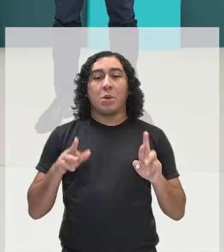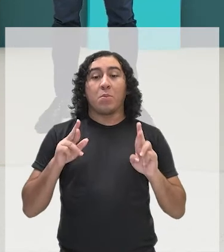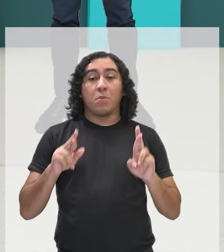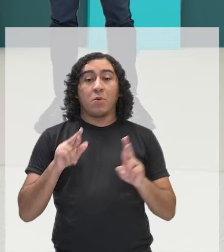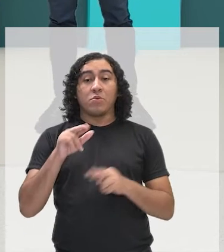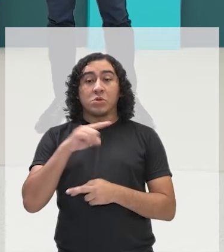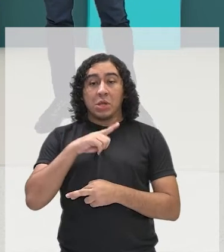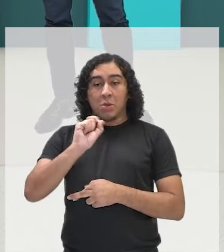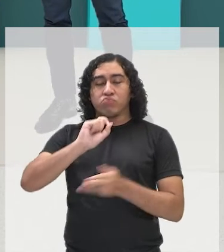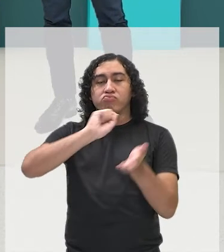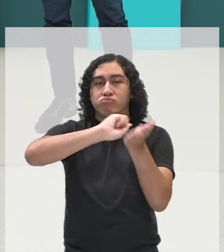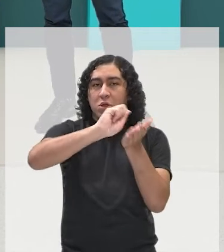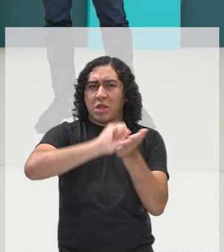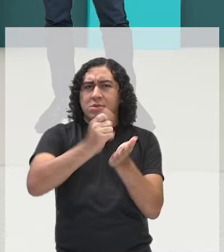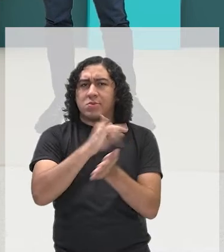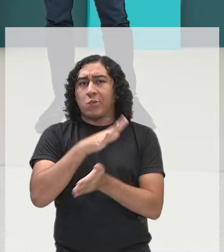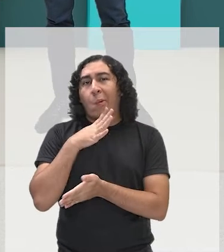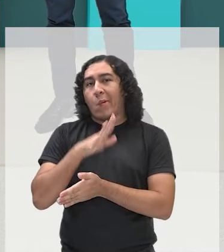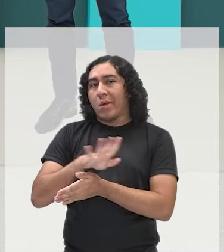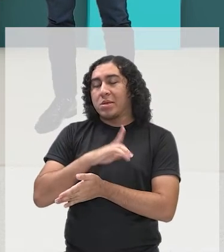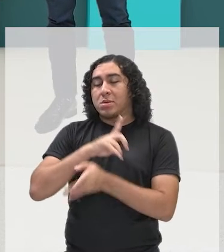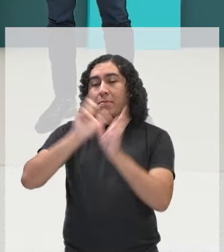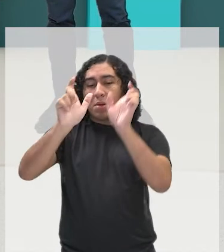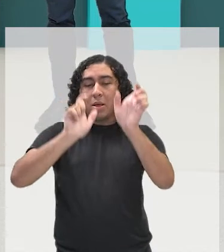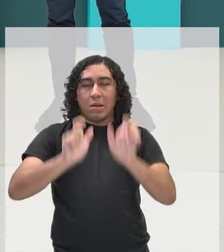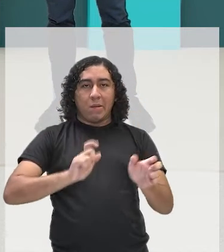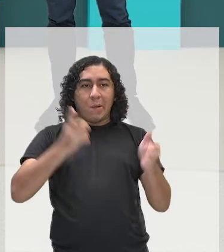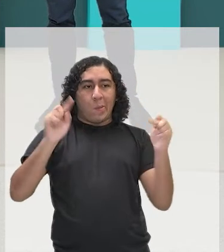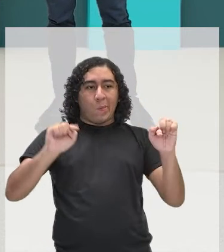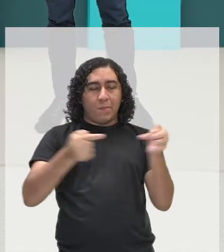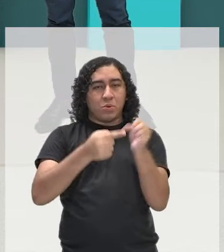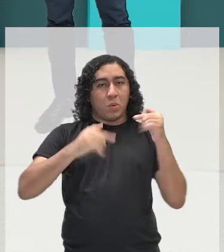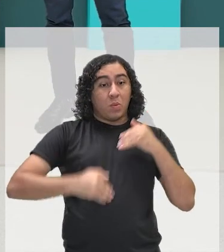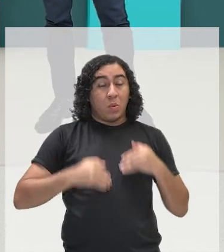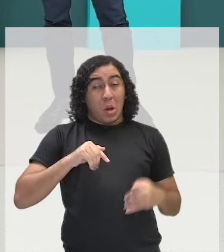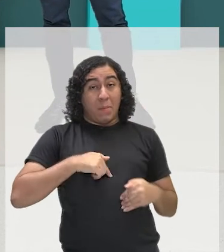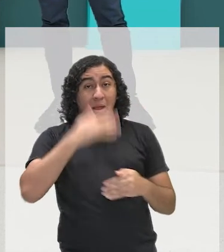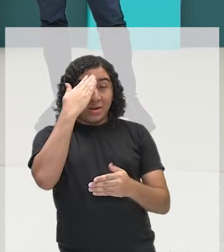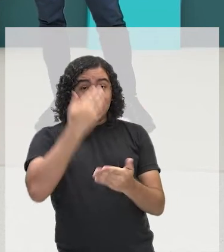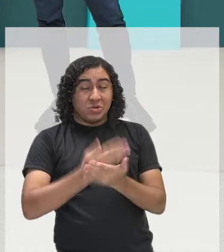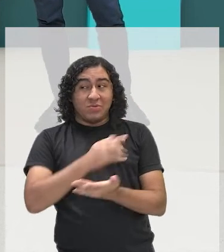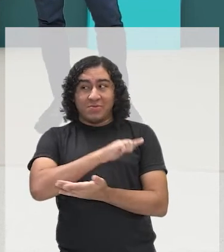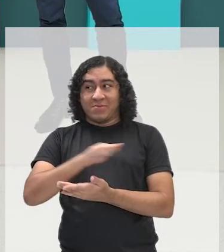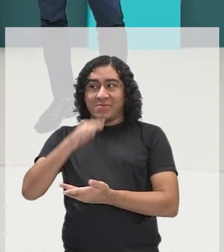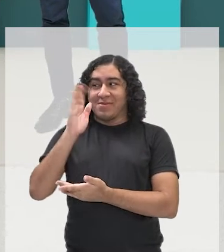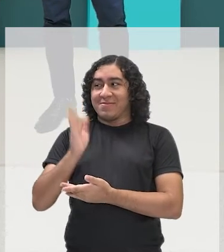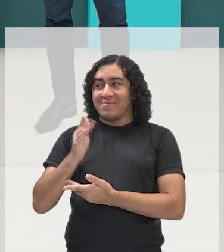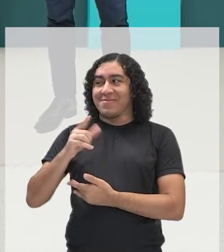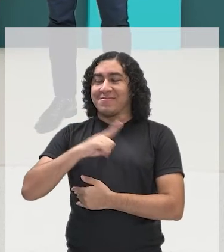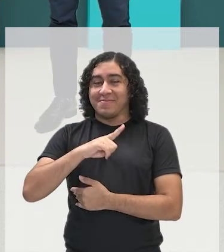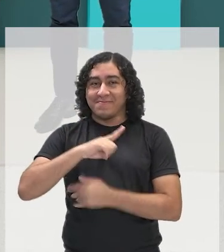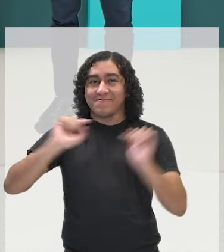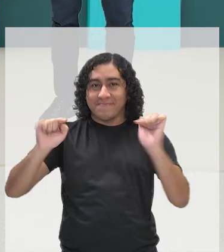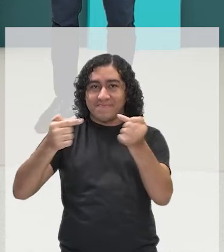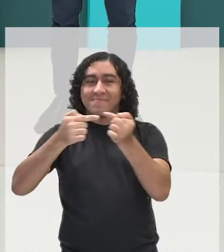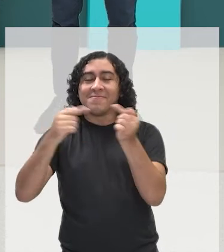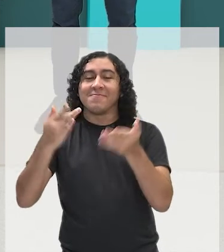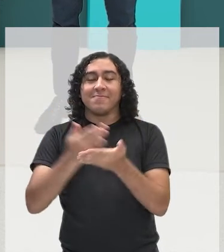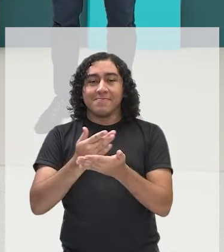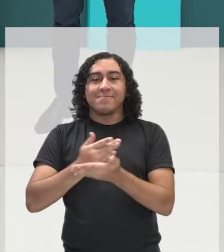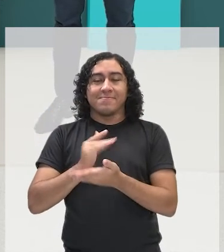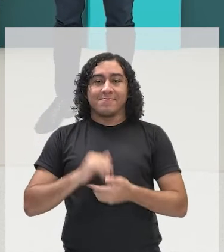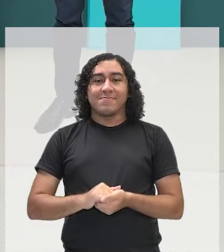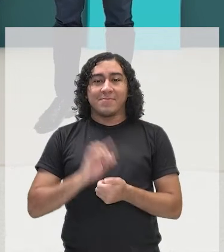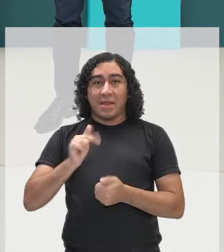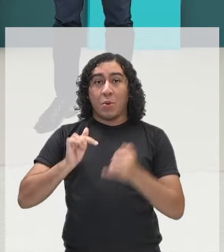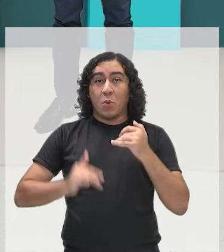Então, eu espero aí que vocês tenham conseguido anotar, né? Se vocês não conheciam algumas partes do corpo, eu tenho certeza que vocês já tinham ouvido, né? Aí, na